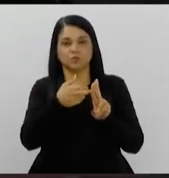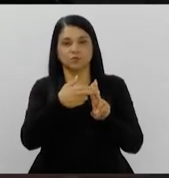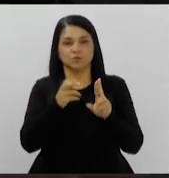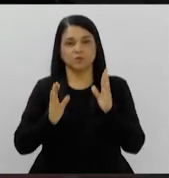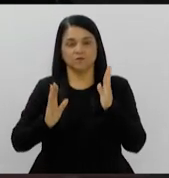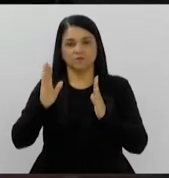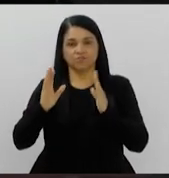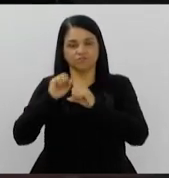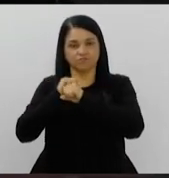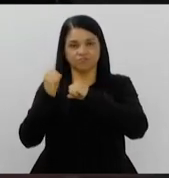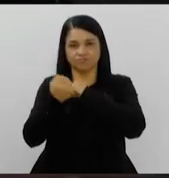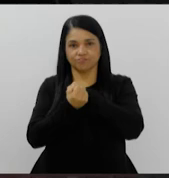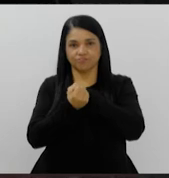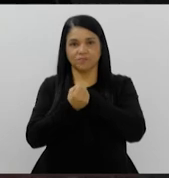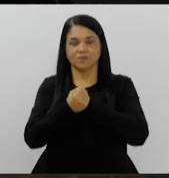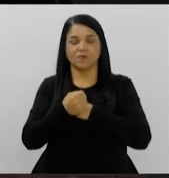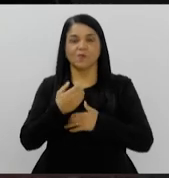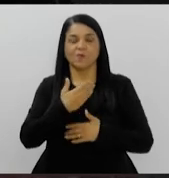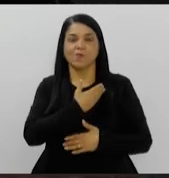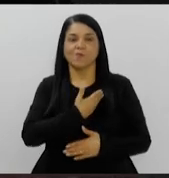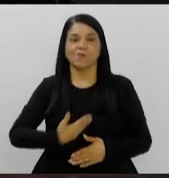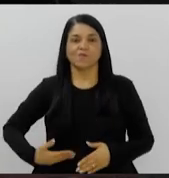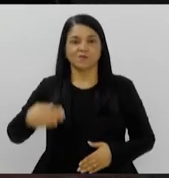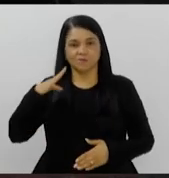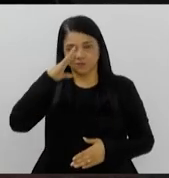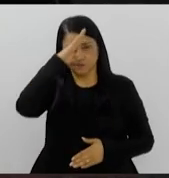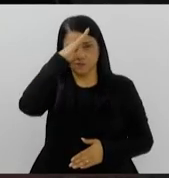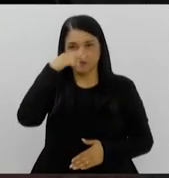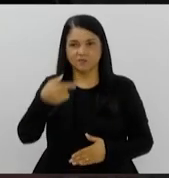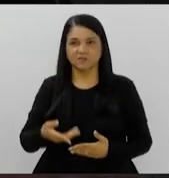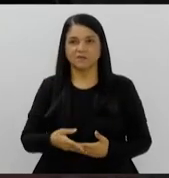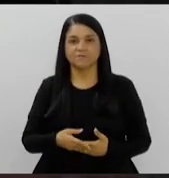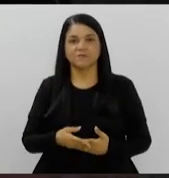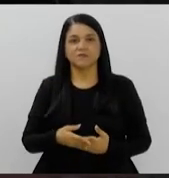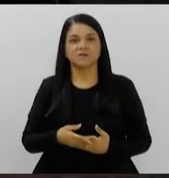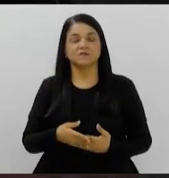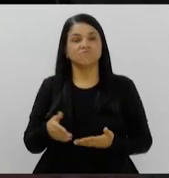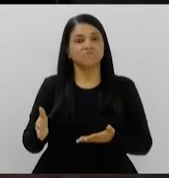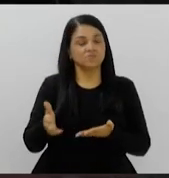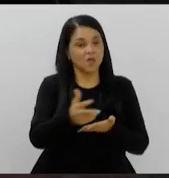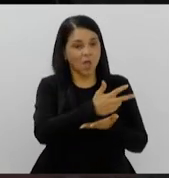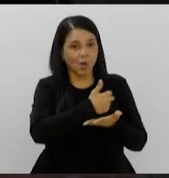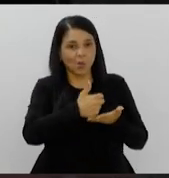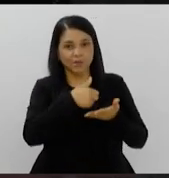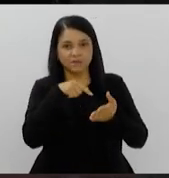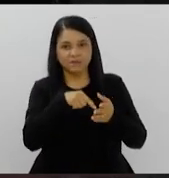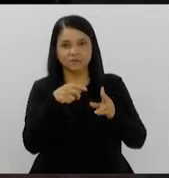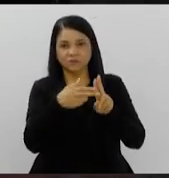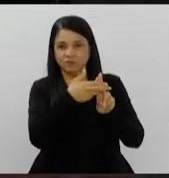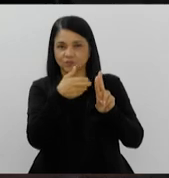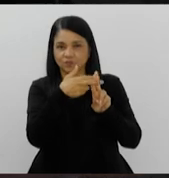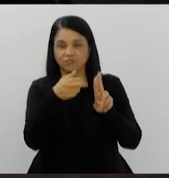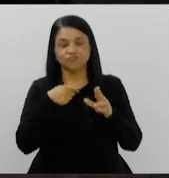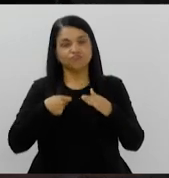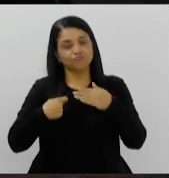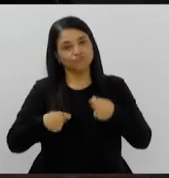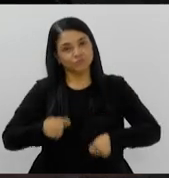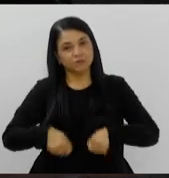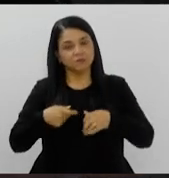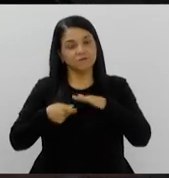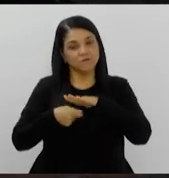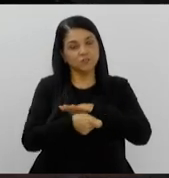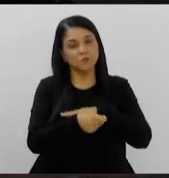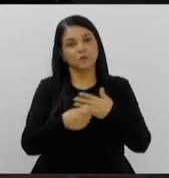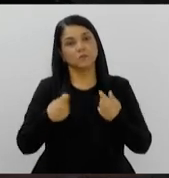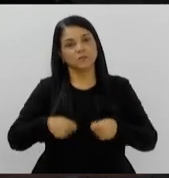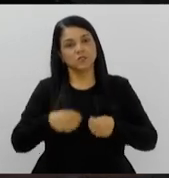pandemia, durante o governo bolsonarista. E não vai ter recuperação do SUS se não tiver investimento, se não tiver concurso público,